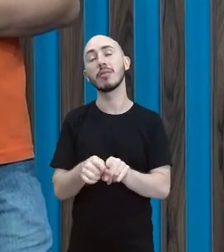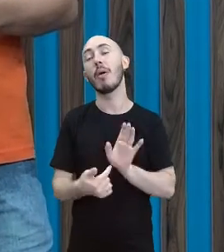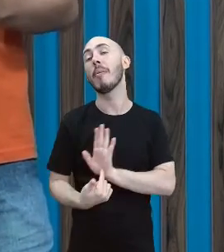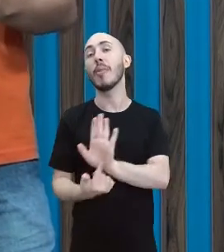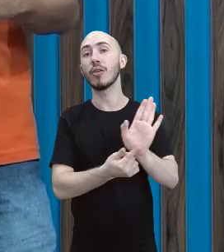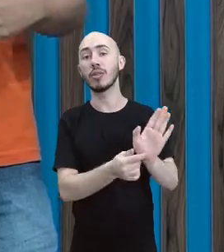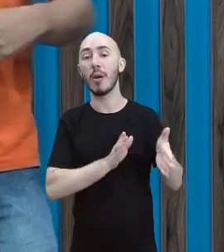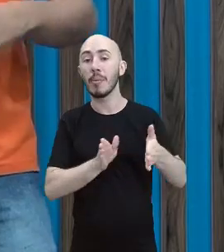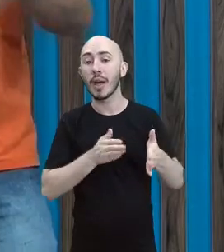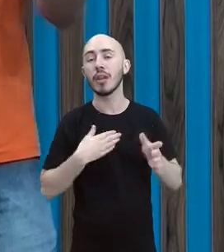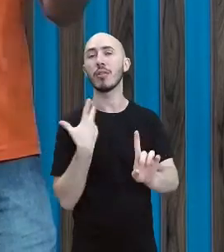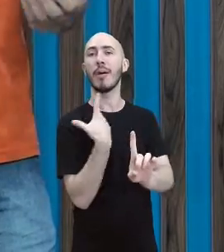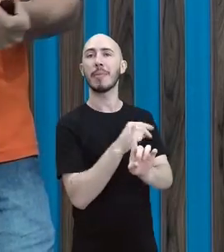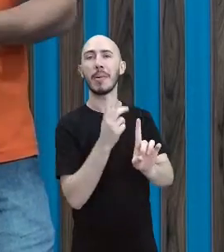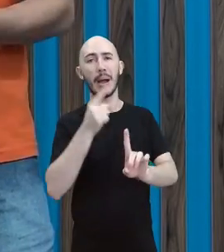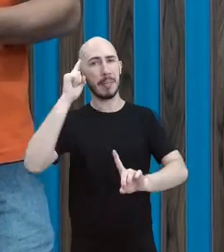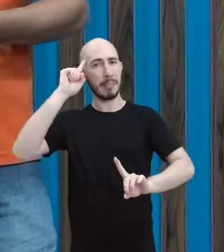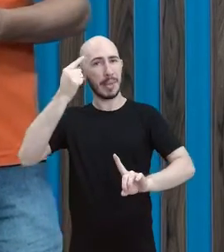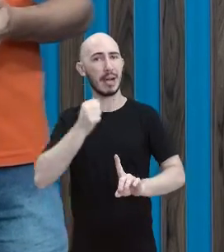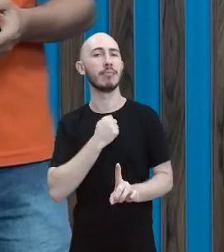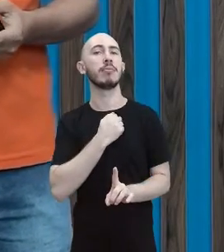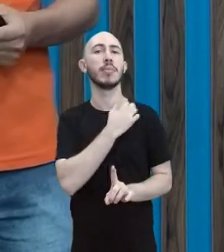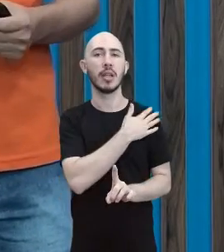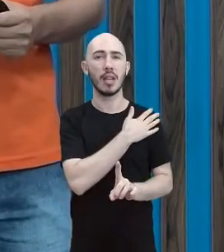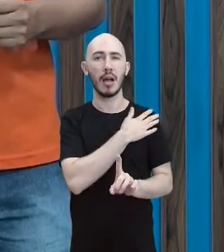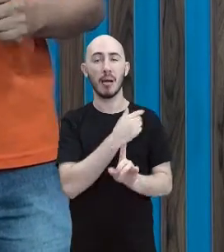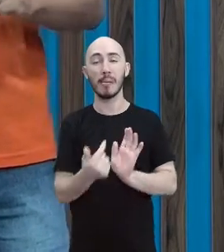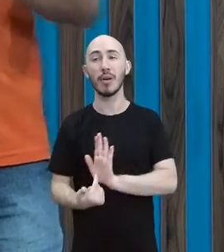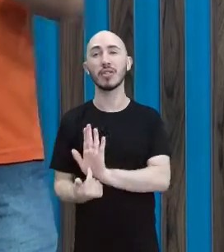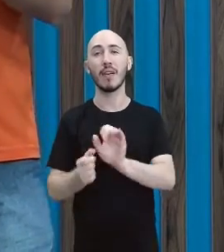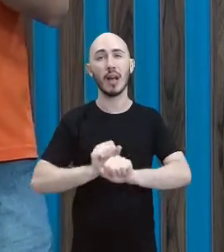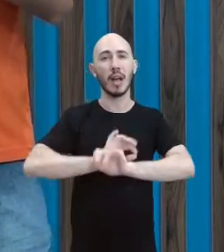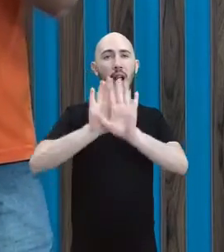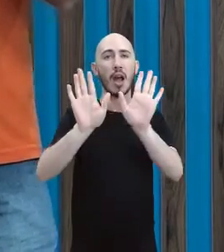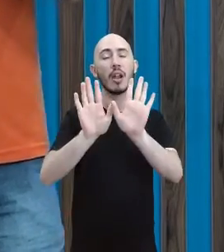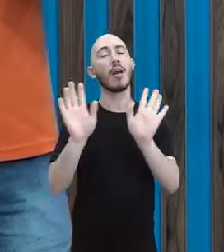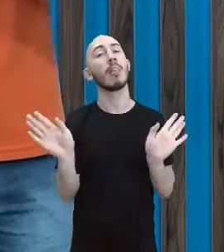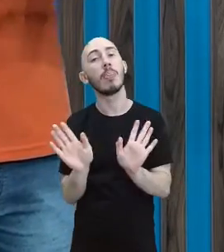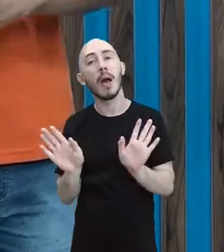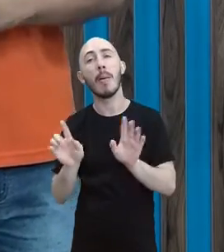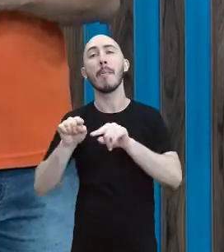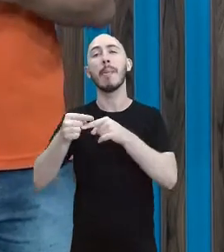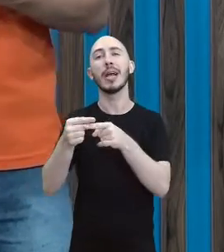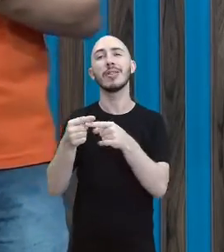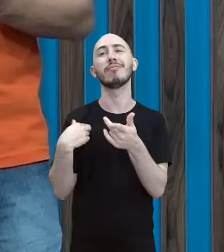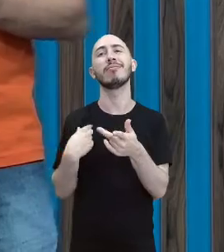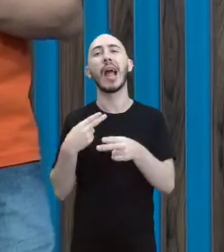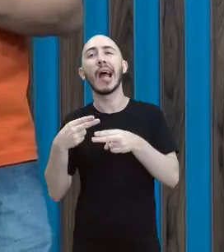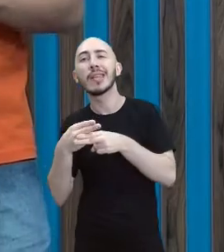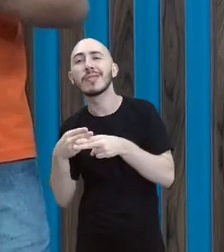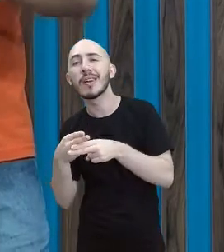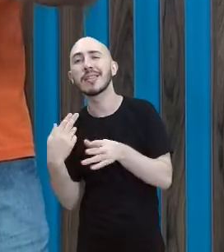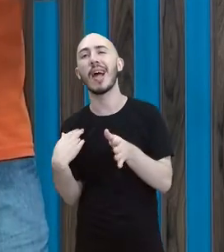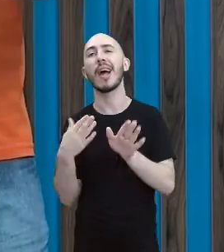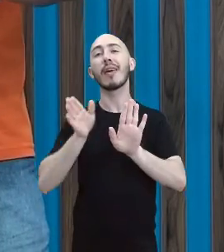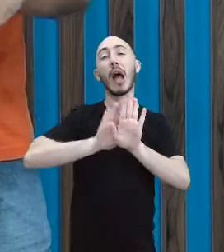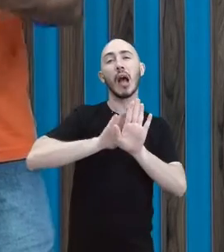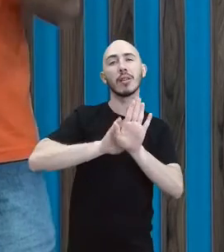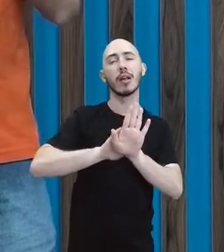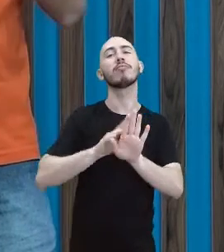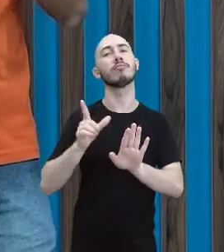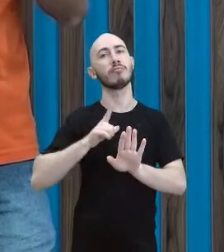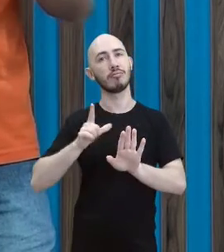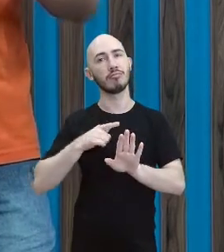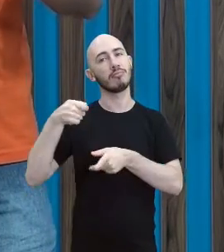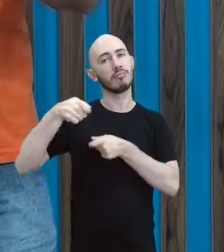militar. Ela não era escancarada, não afirmava aquilo que ela estava dizendo, sempre tentava falsear, dava um caráter de legalidade, mantendo, como eu disse